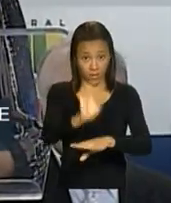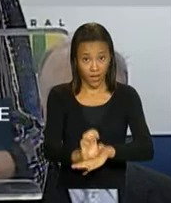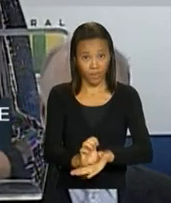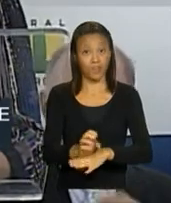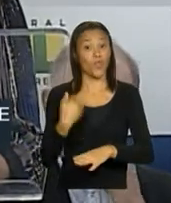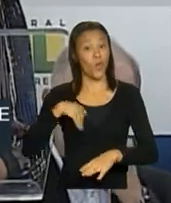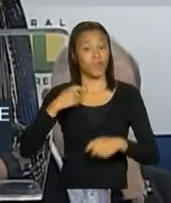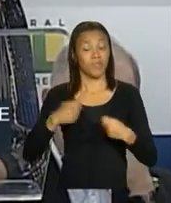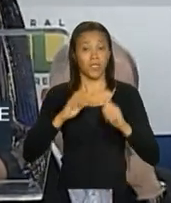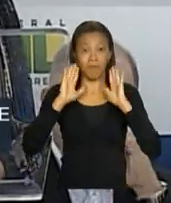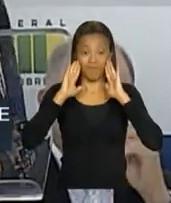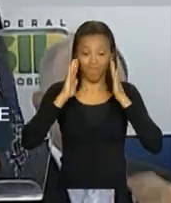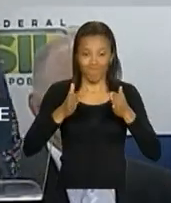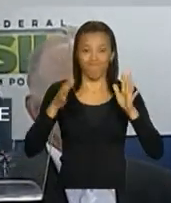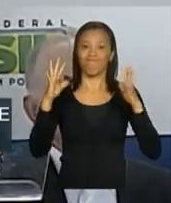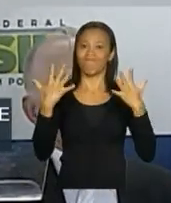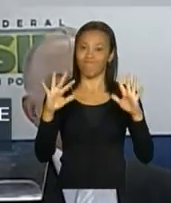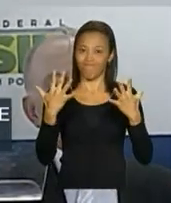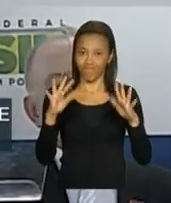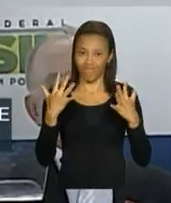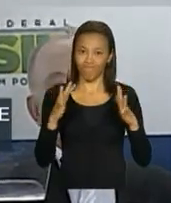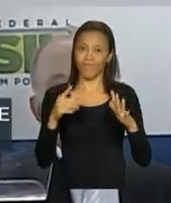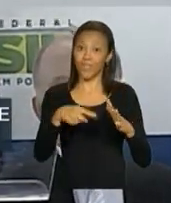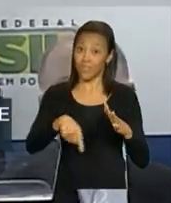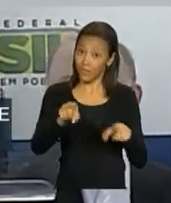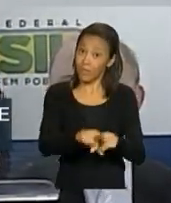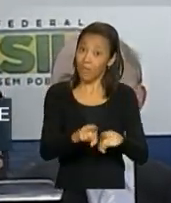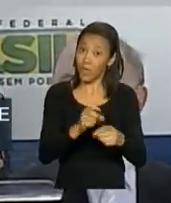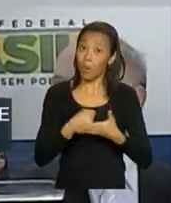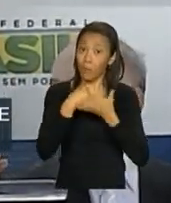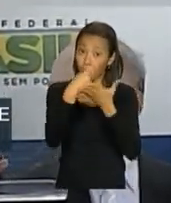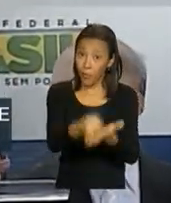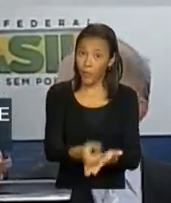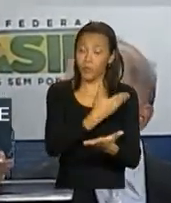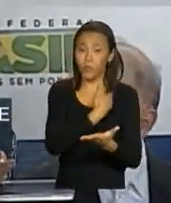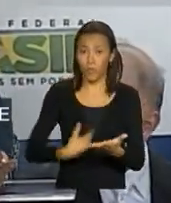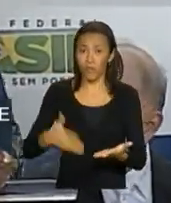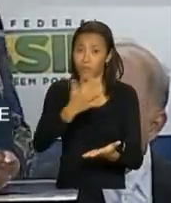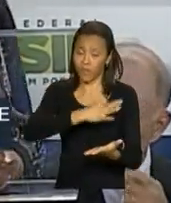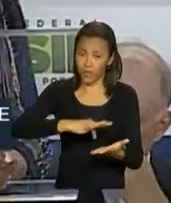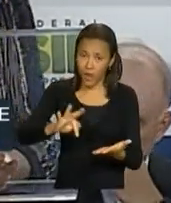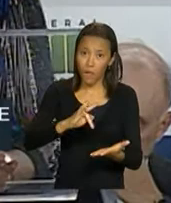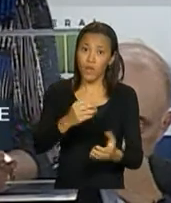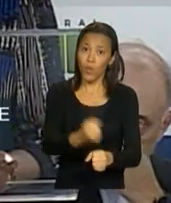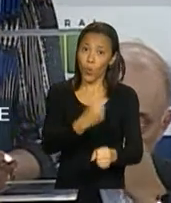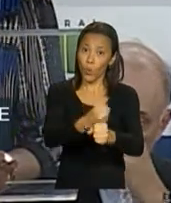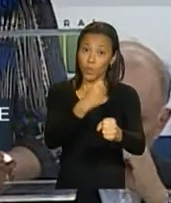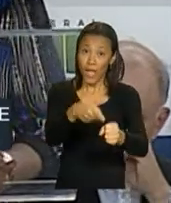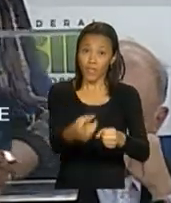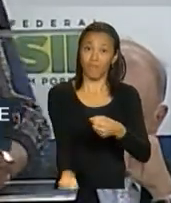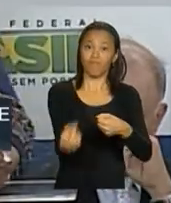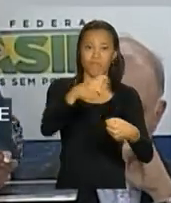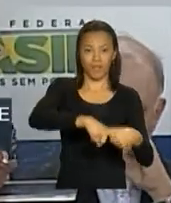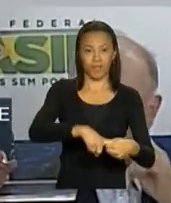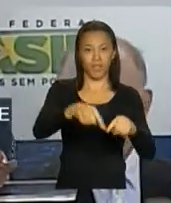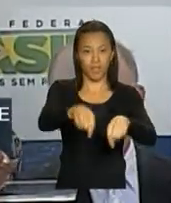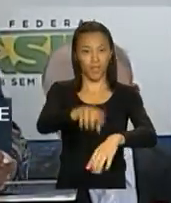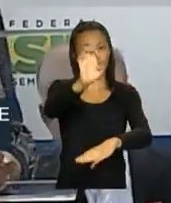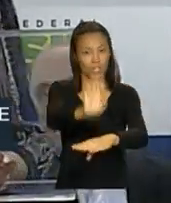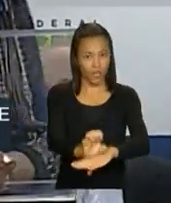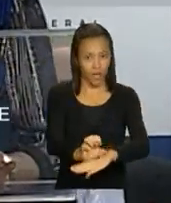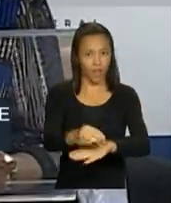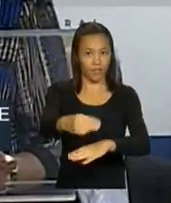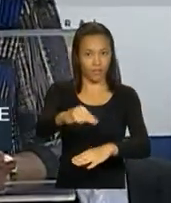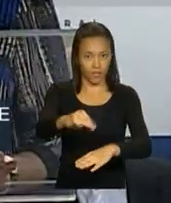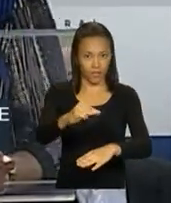reconhecido deve ser reconhecido também o apoio do governo federal construindo essa parceria tem uma parceria